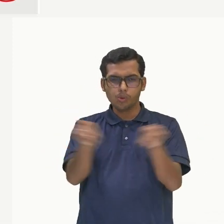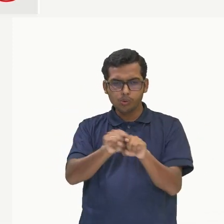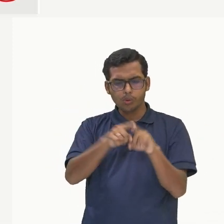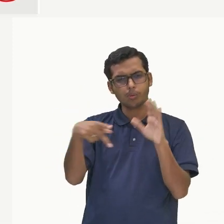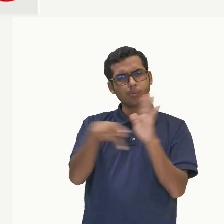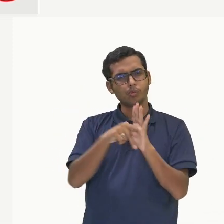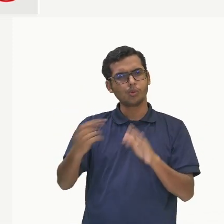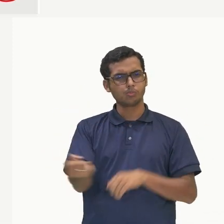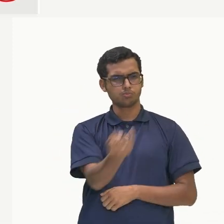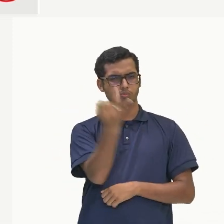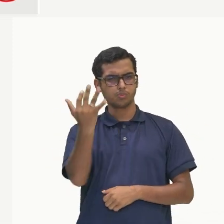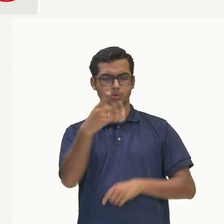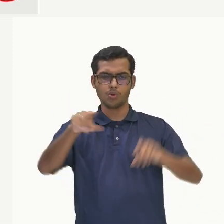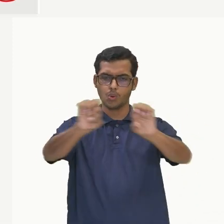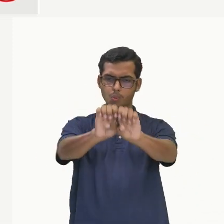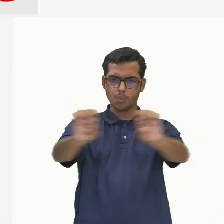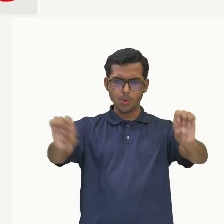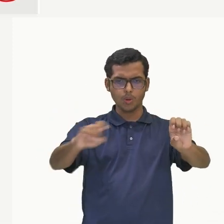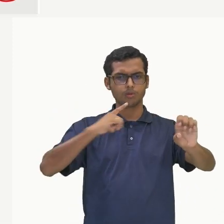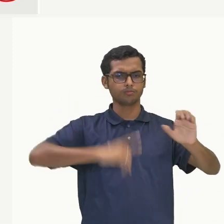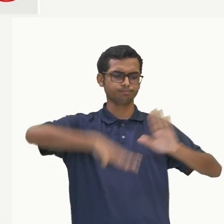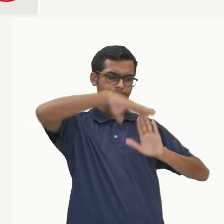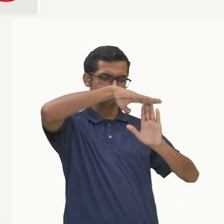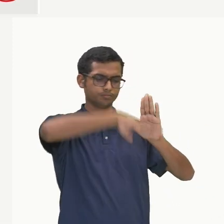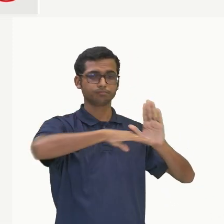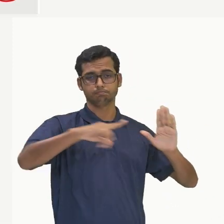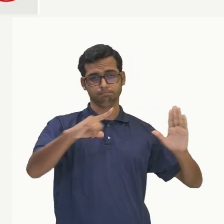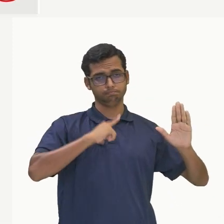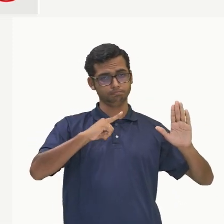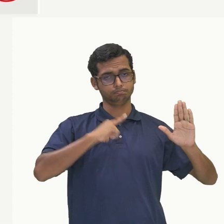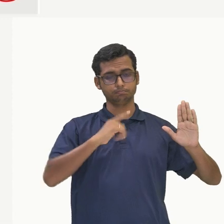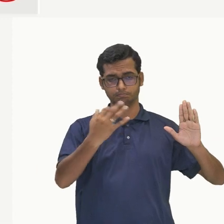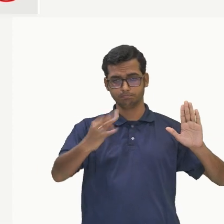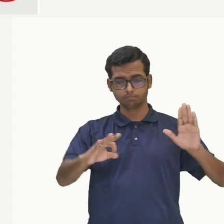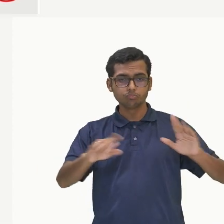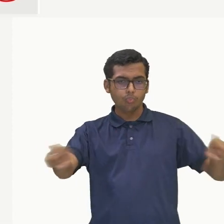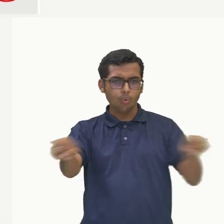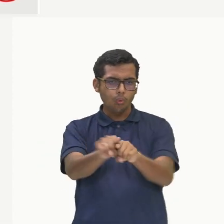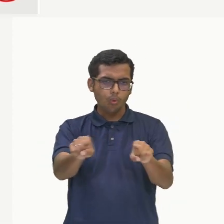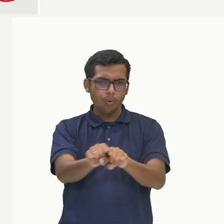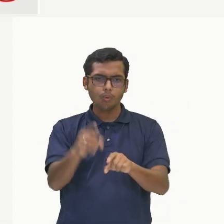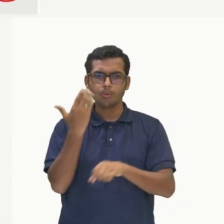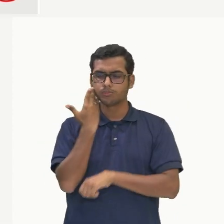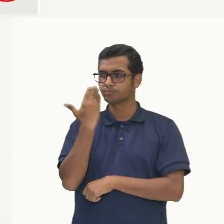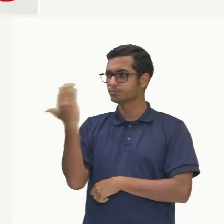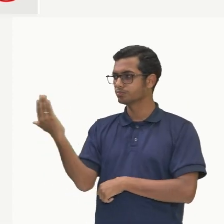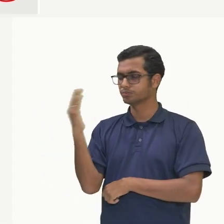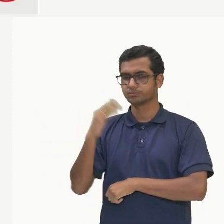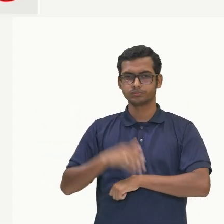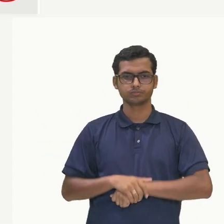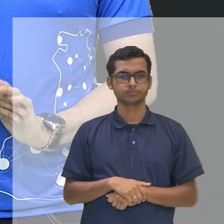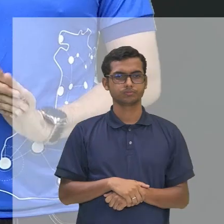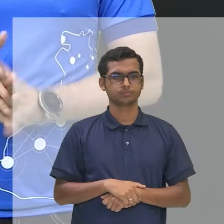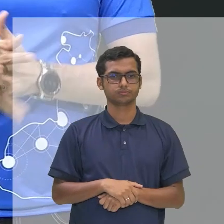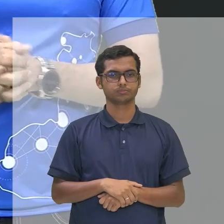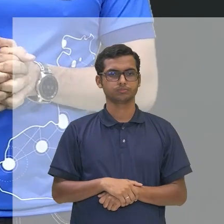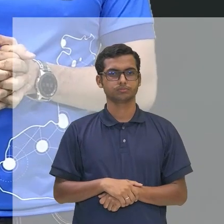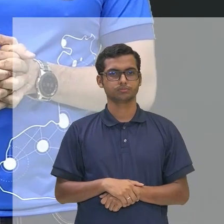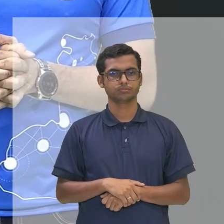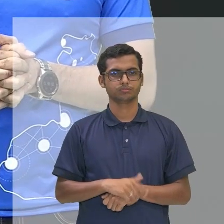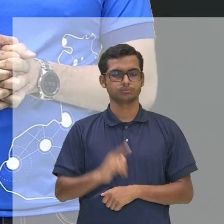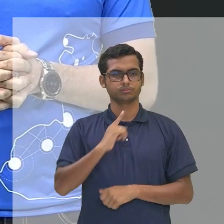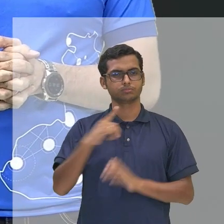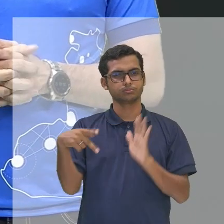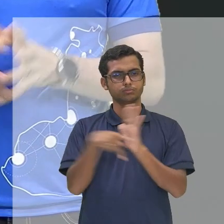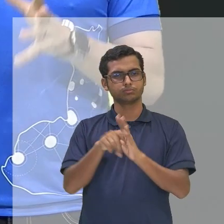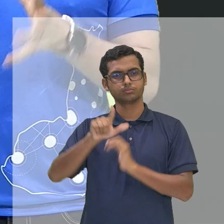um. E a equação toda é respeitada, tá? Falando em proporção toda respeitada, nós também temos o